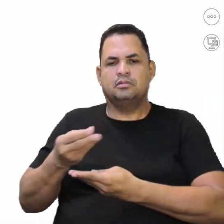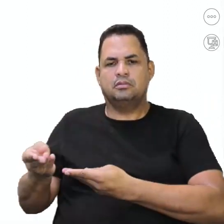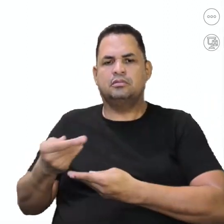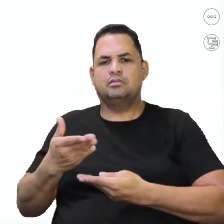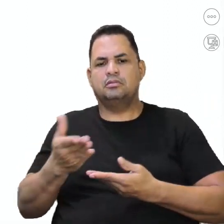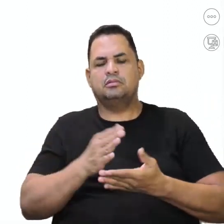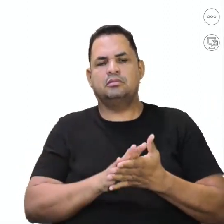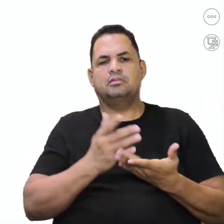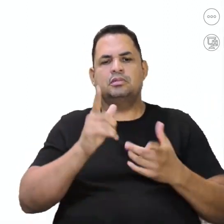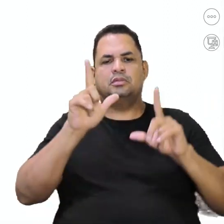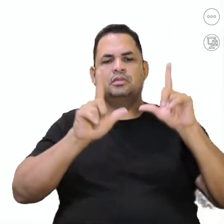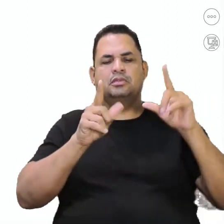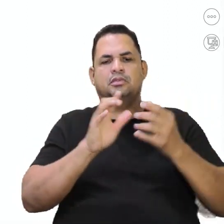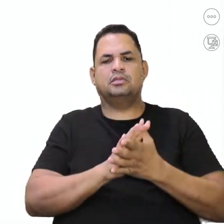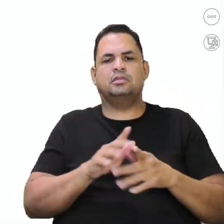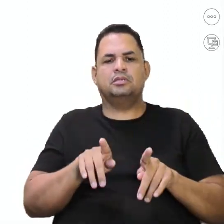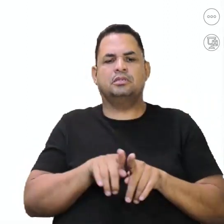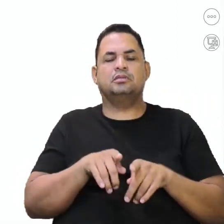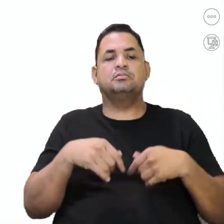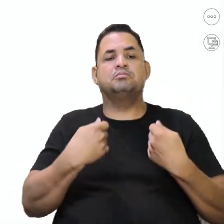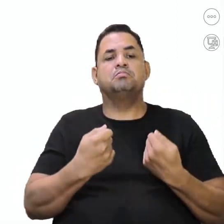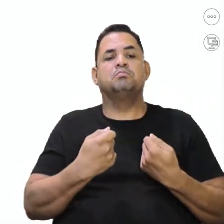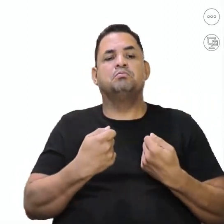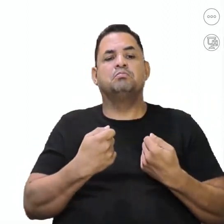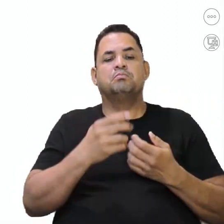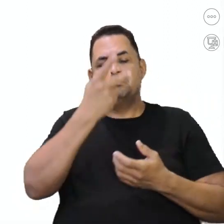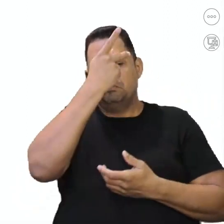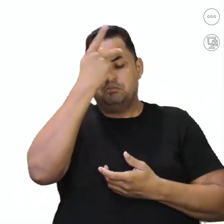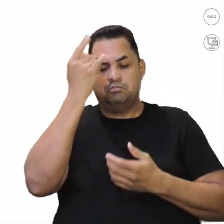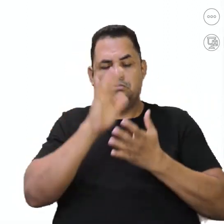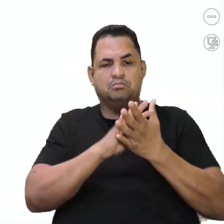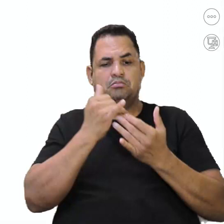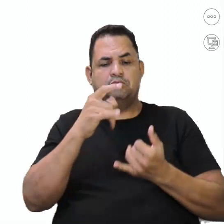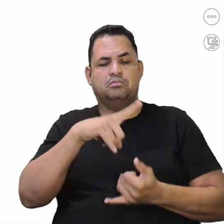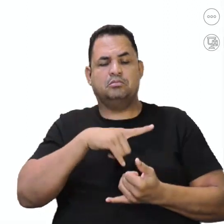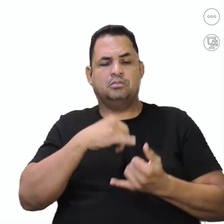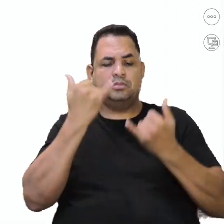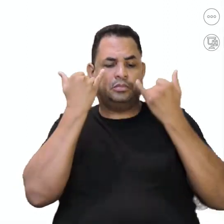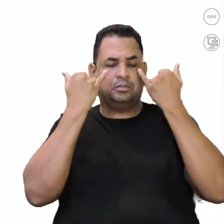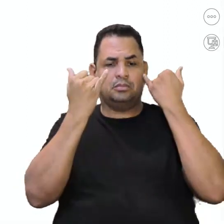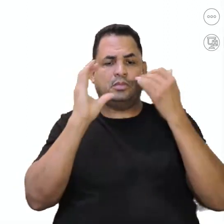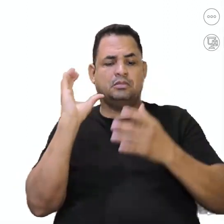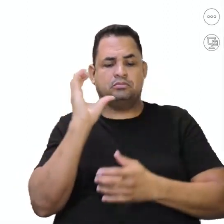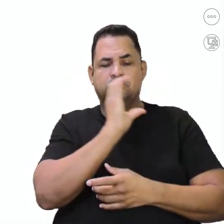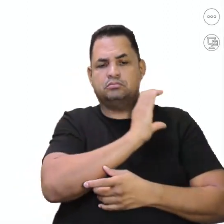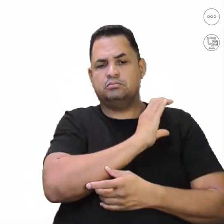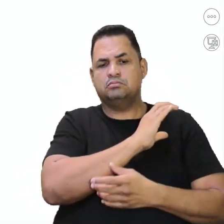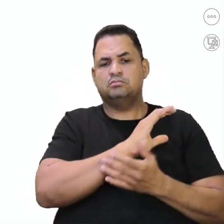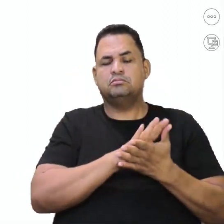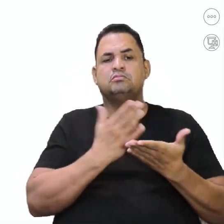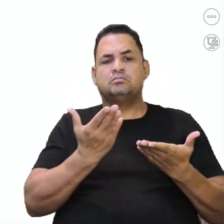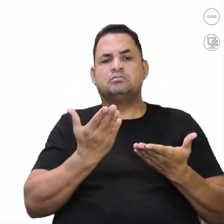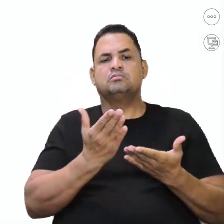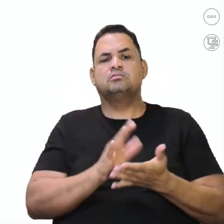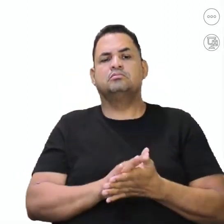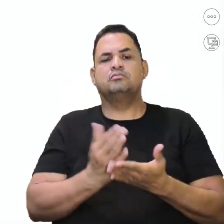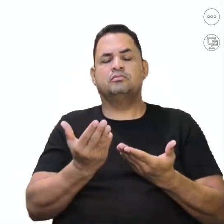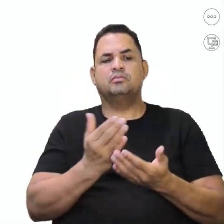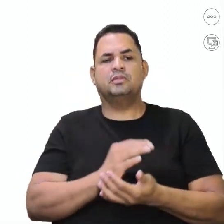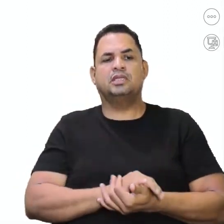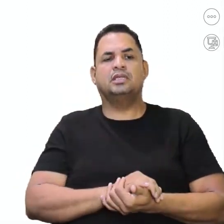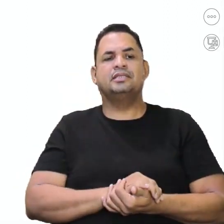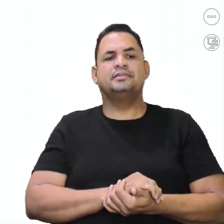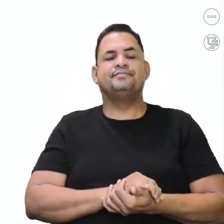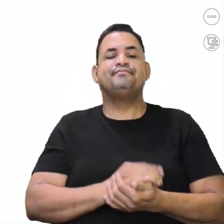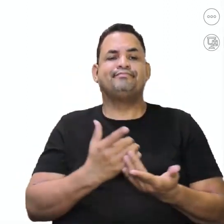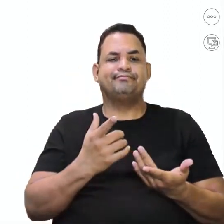propagandas, obviamente, na TV, mas vão distribuindo para que as pessoas fiquem informadas mais rápido, essa informação chegue rápido